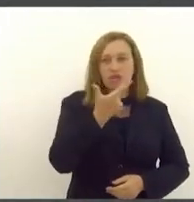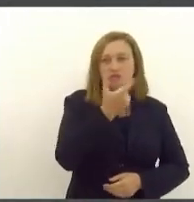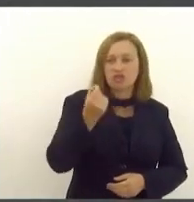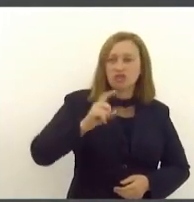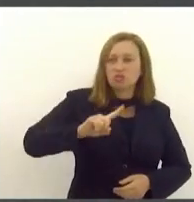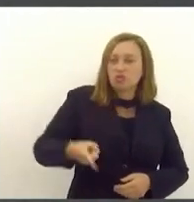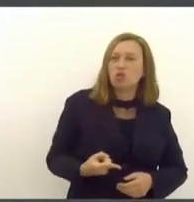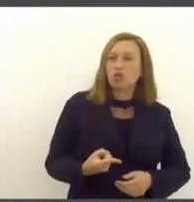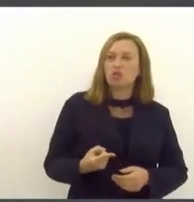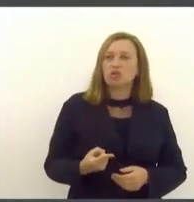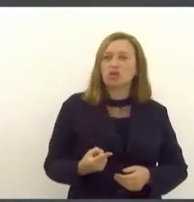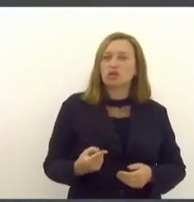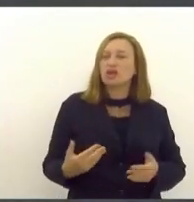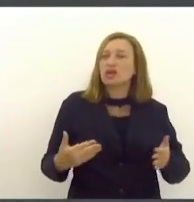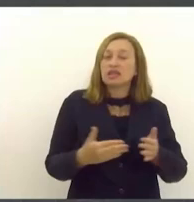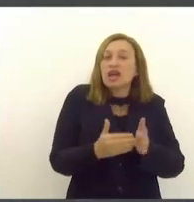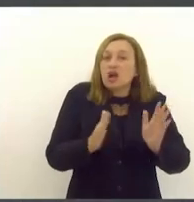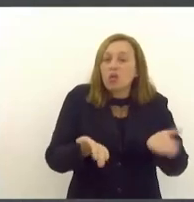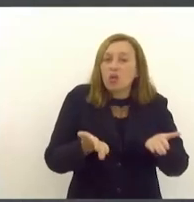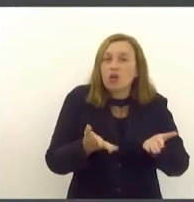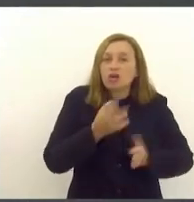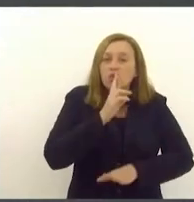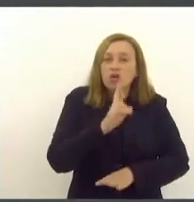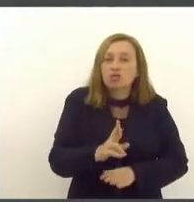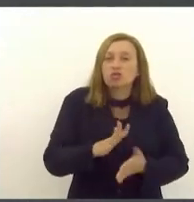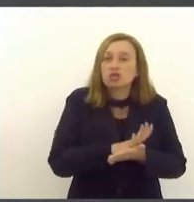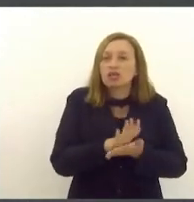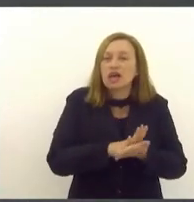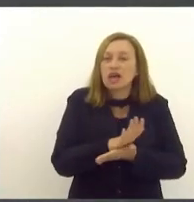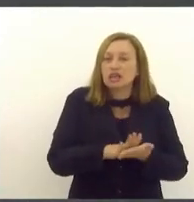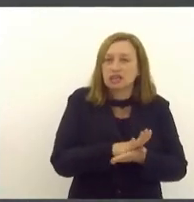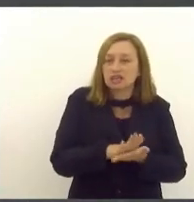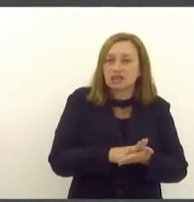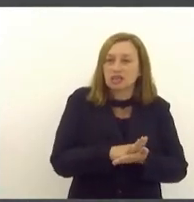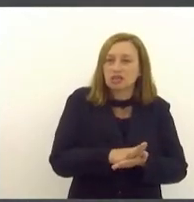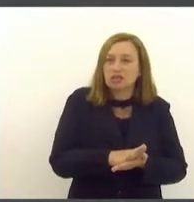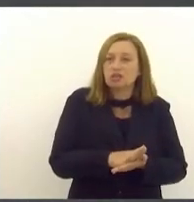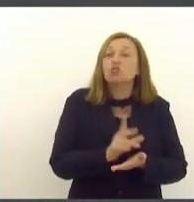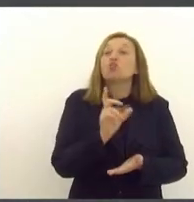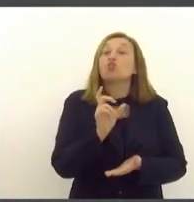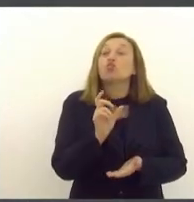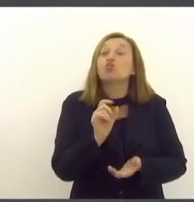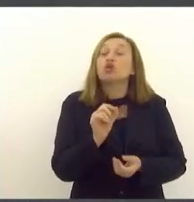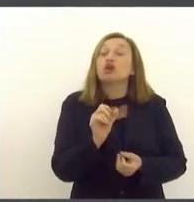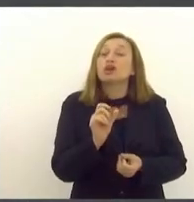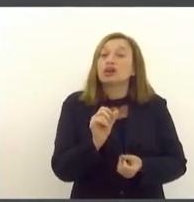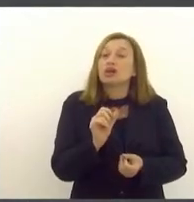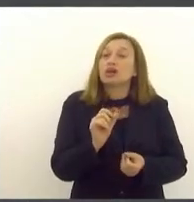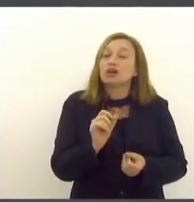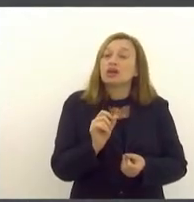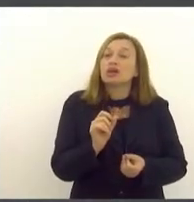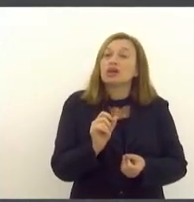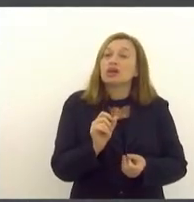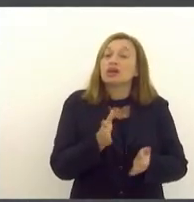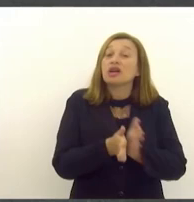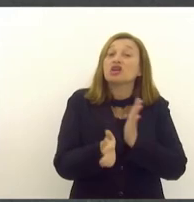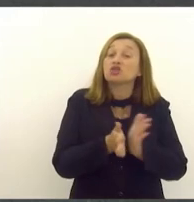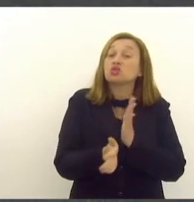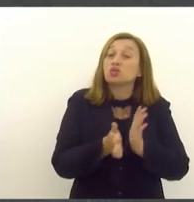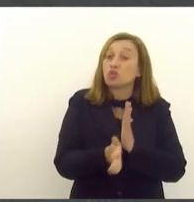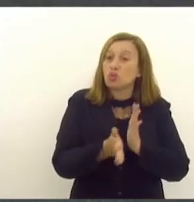20 milhões que ele surgiu da Assembleia Legislativa do Estado do Rio de Janeiro fruto das nossas economias